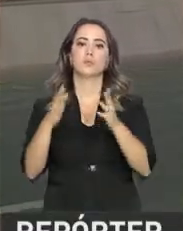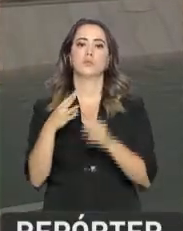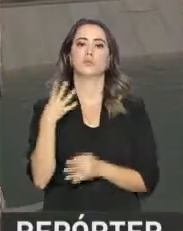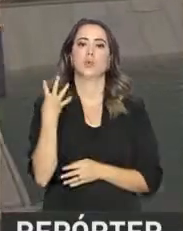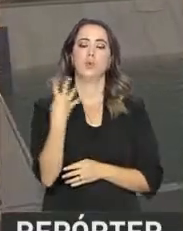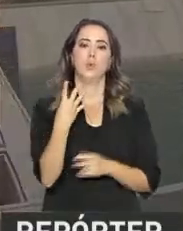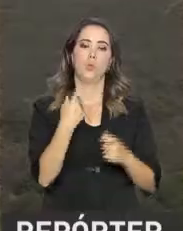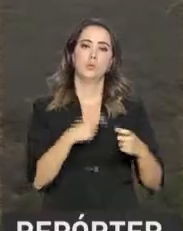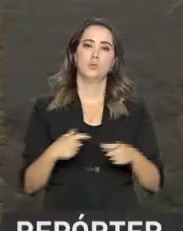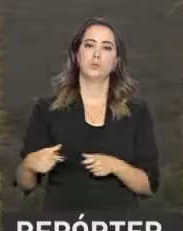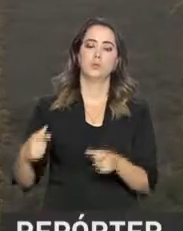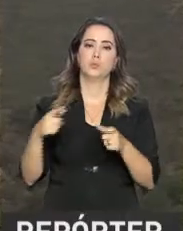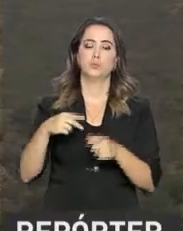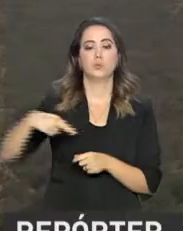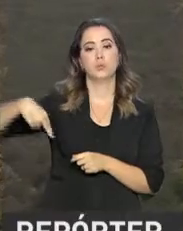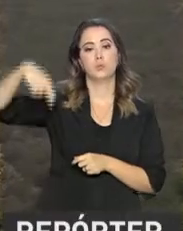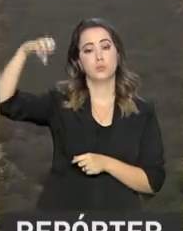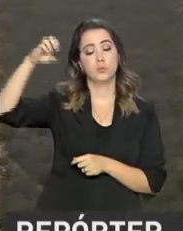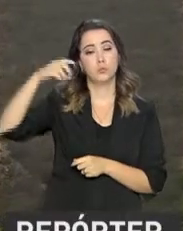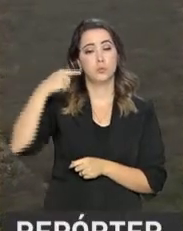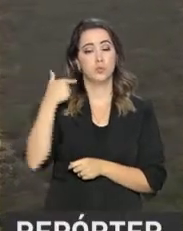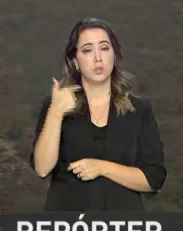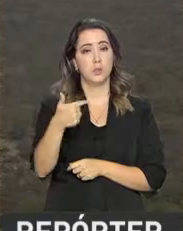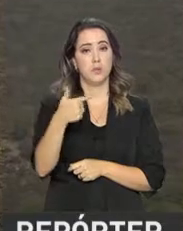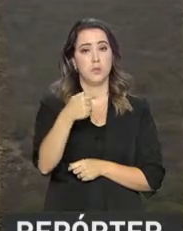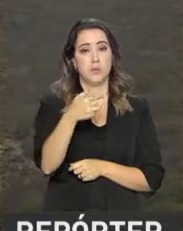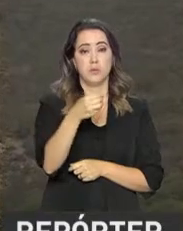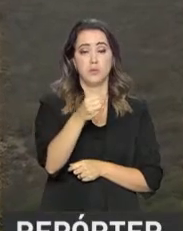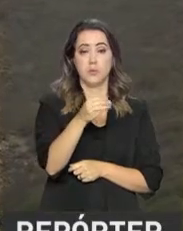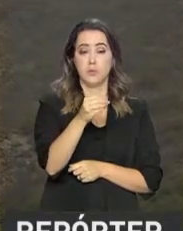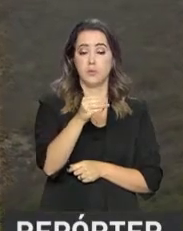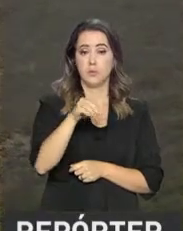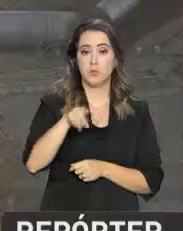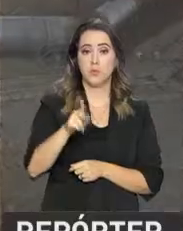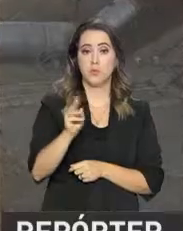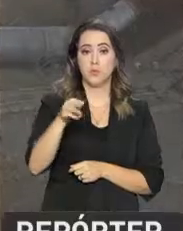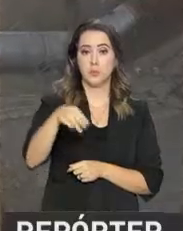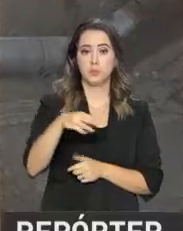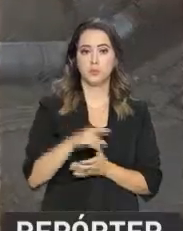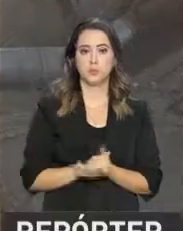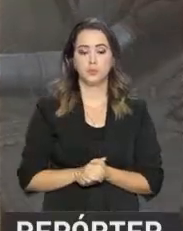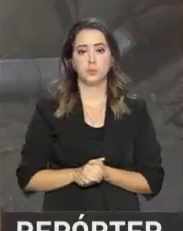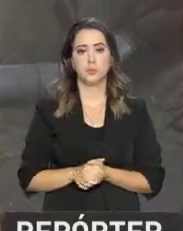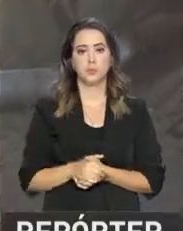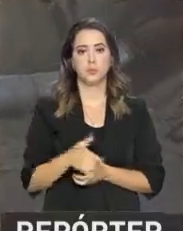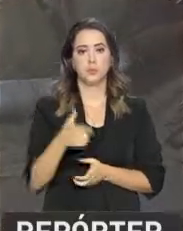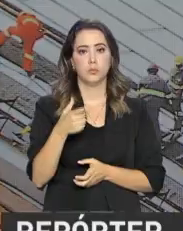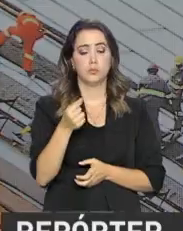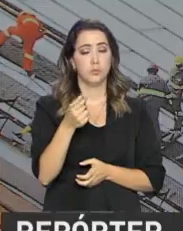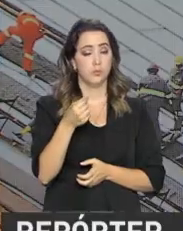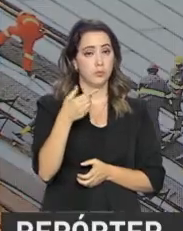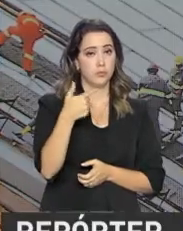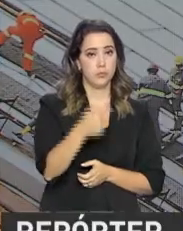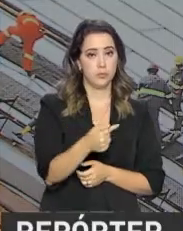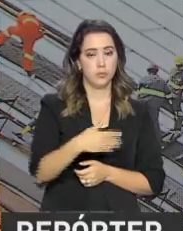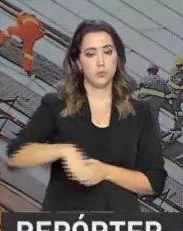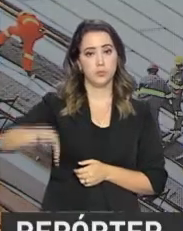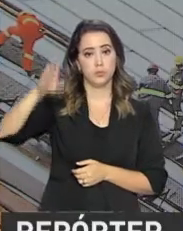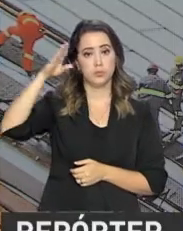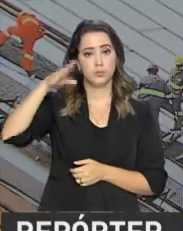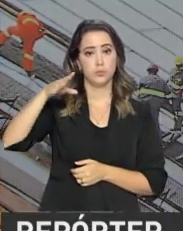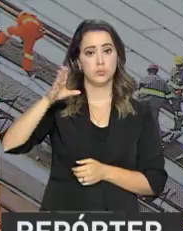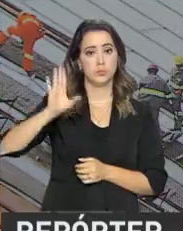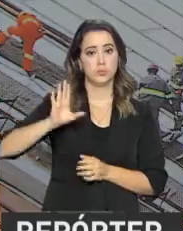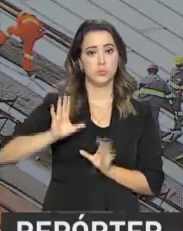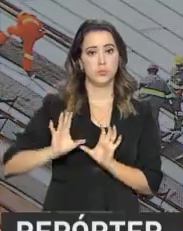4 estados do Nordeste numa extensão de 2.700 quilômetros. Em 2007, o Exército da